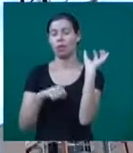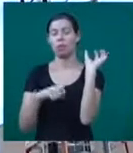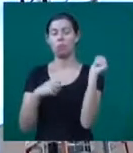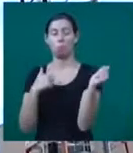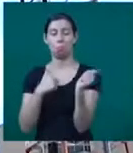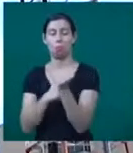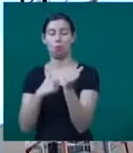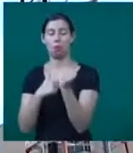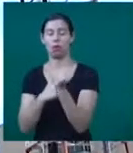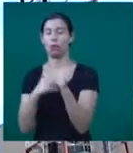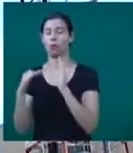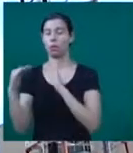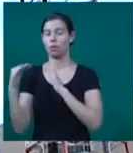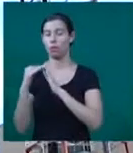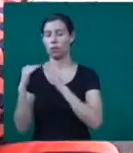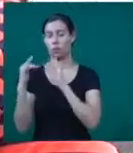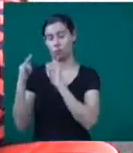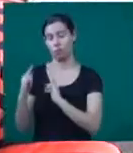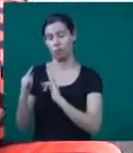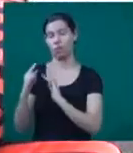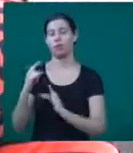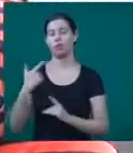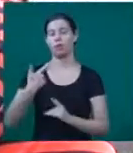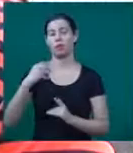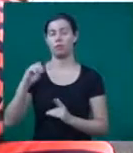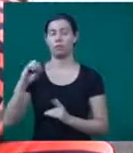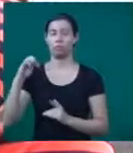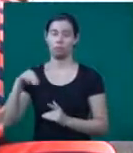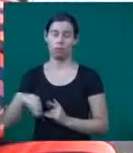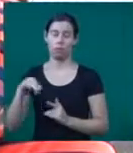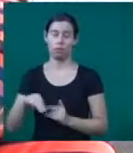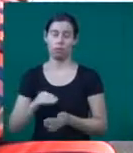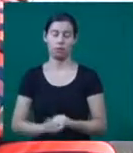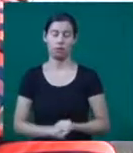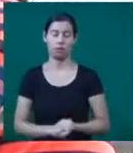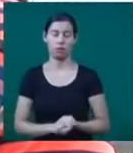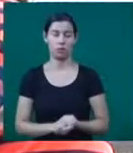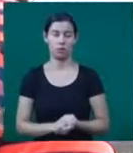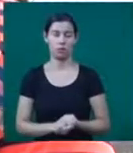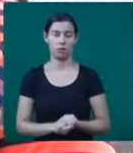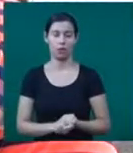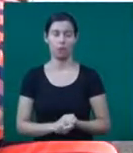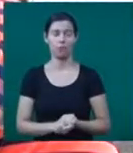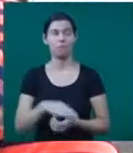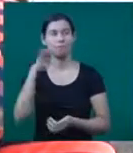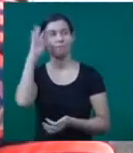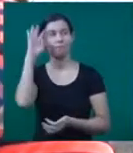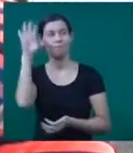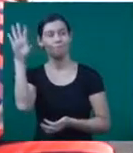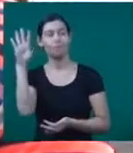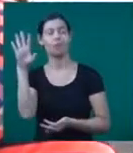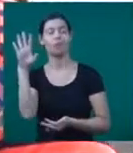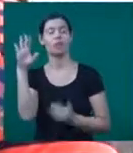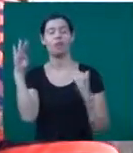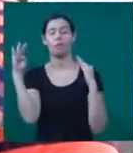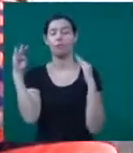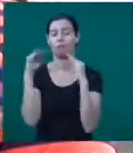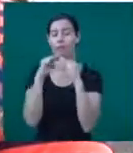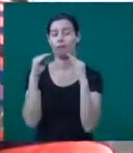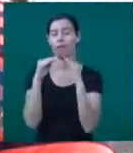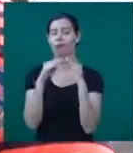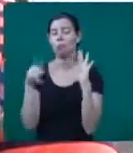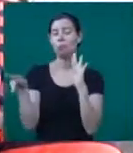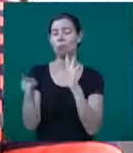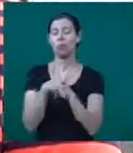de 20 metros do apartamento. Um sonho nosso que tá indo por água abaixo, caindo em problemas. Nós